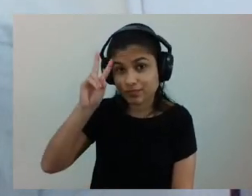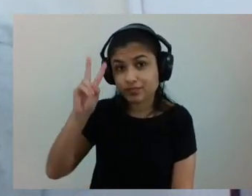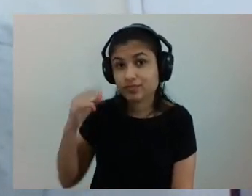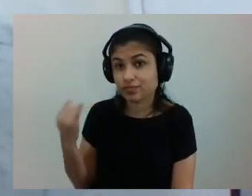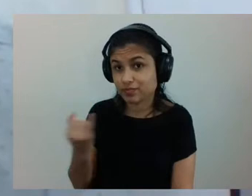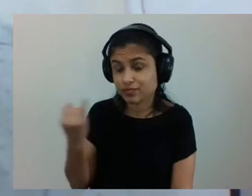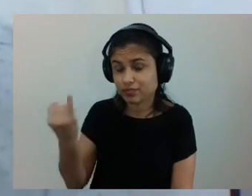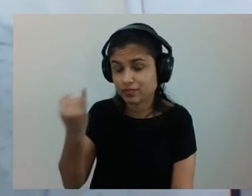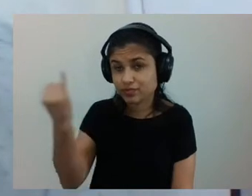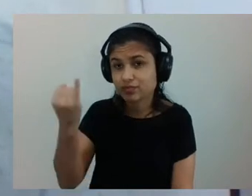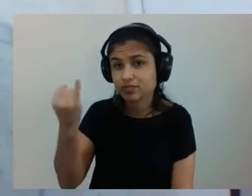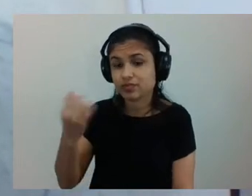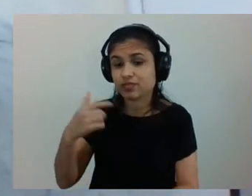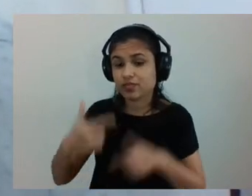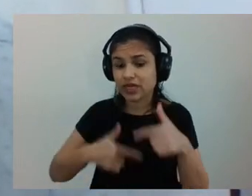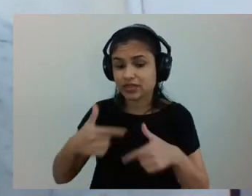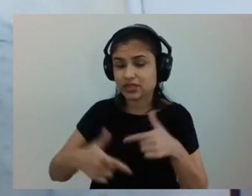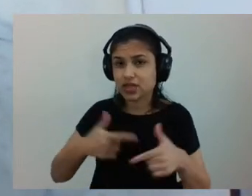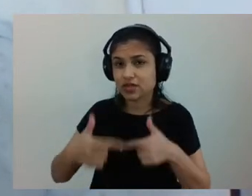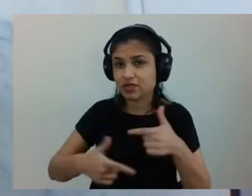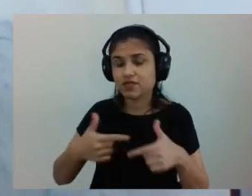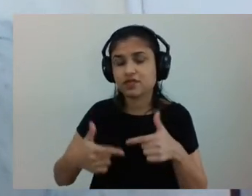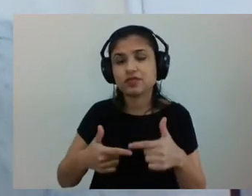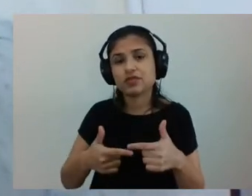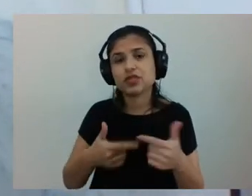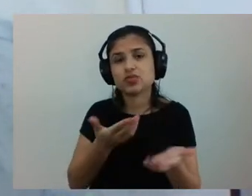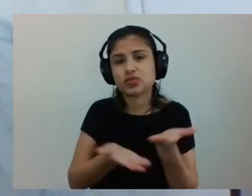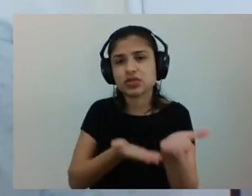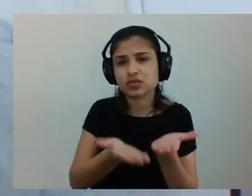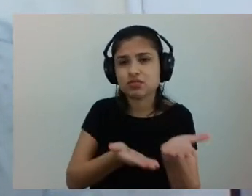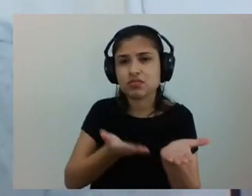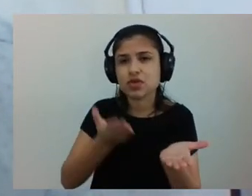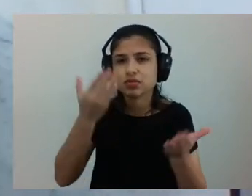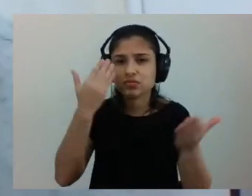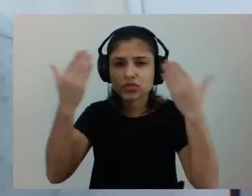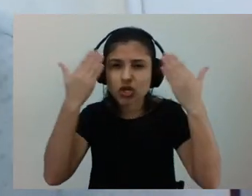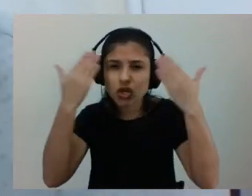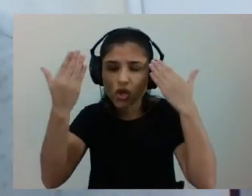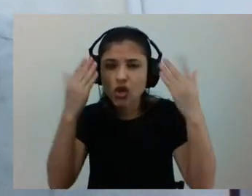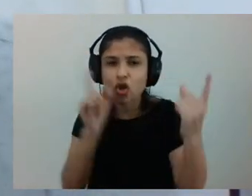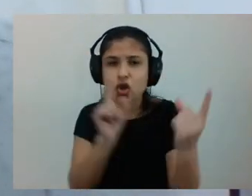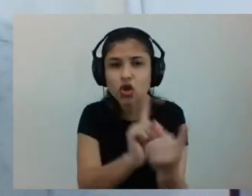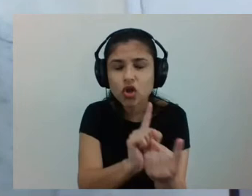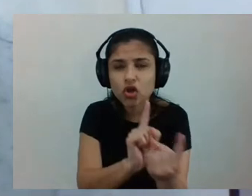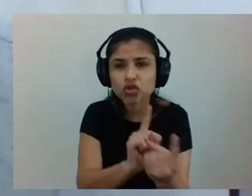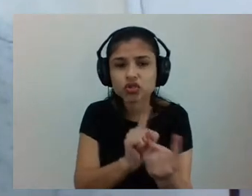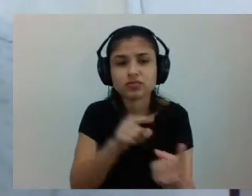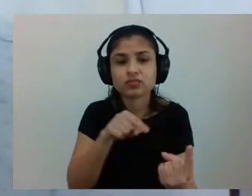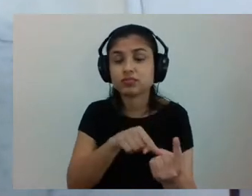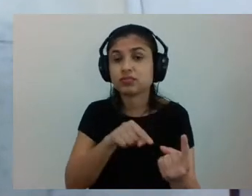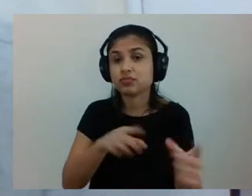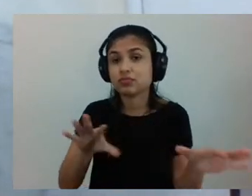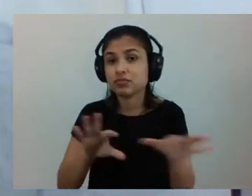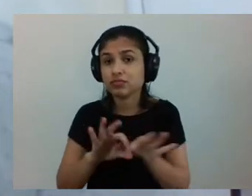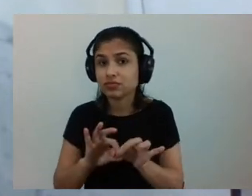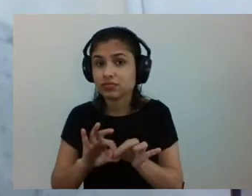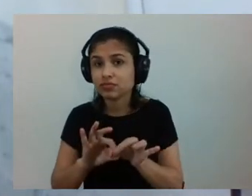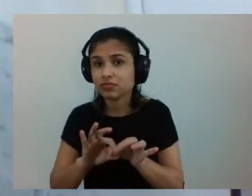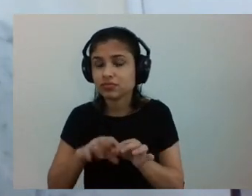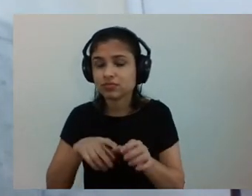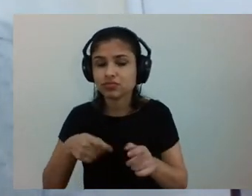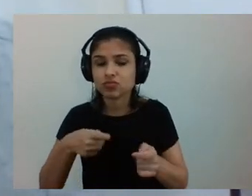ampliação desse serviço de atendimento psicológico está diretamente ligada ao gerenciamento do atendimento